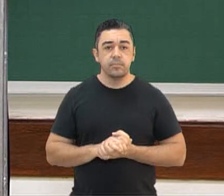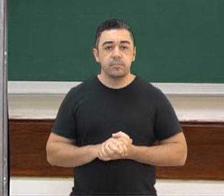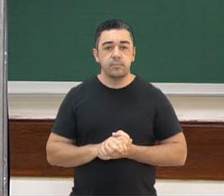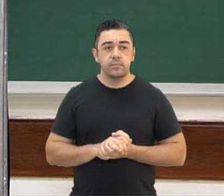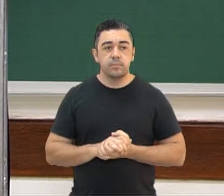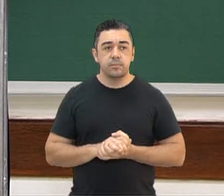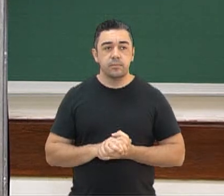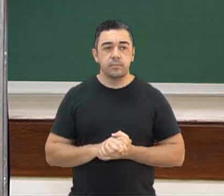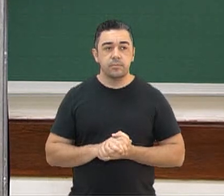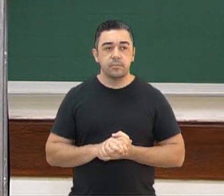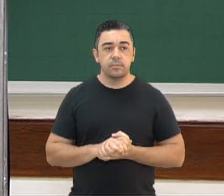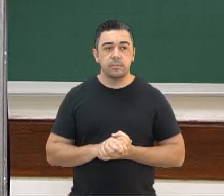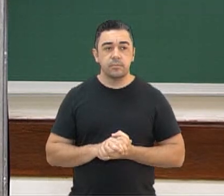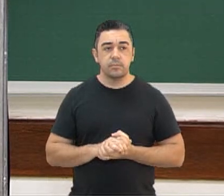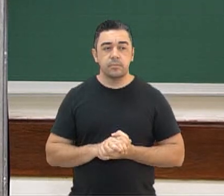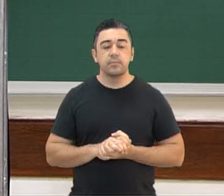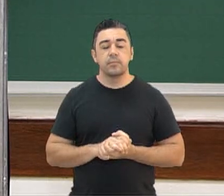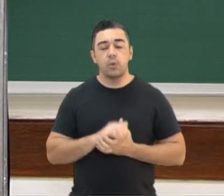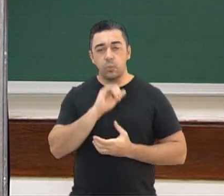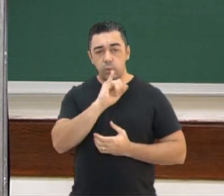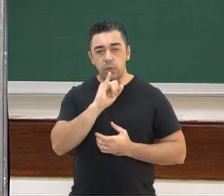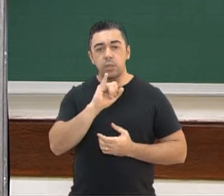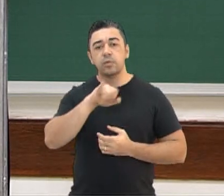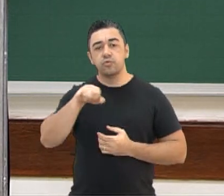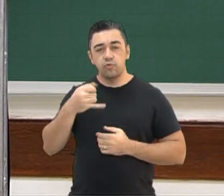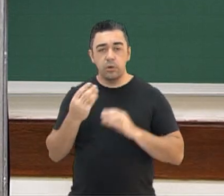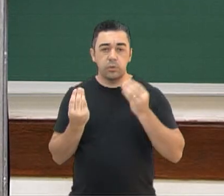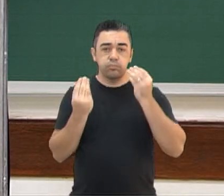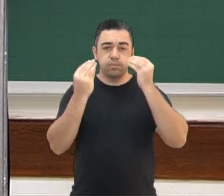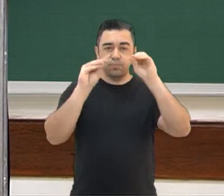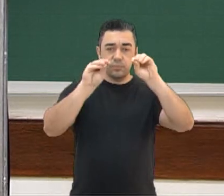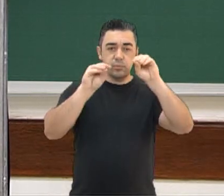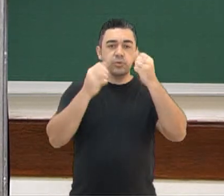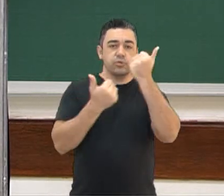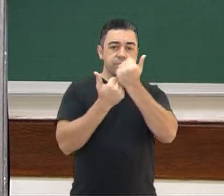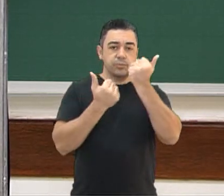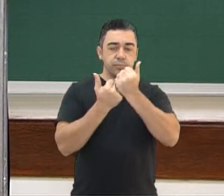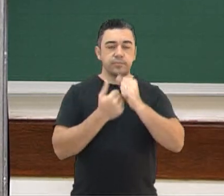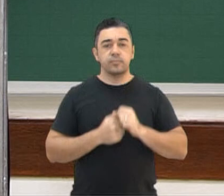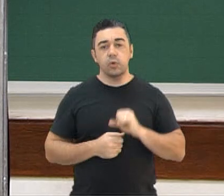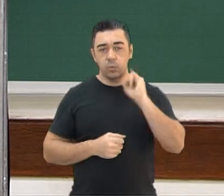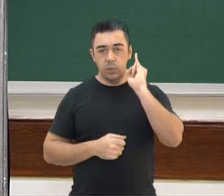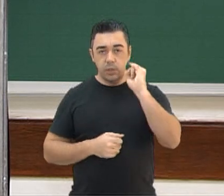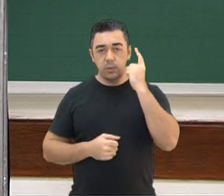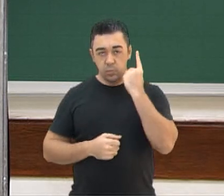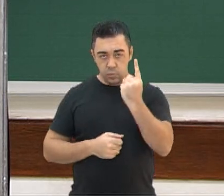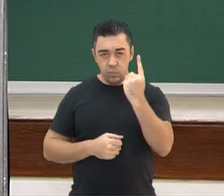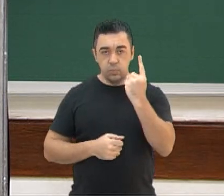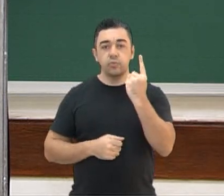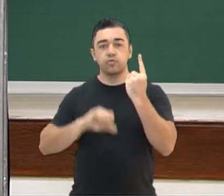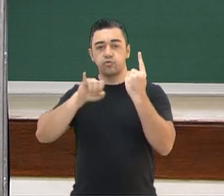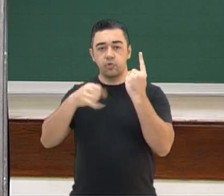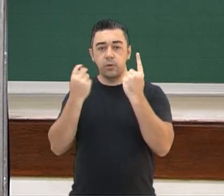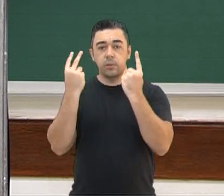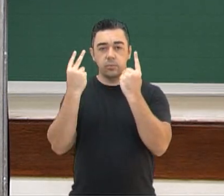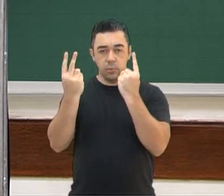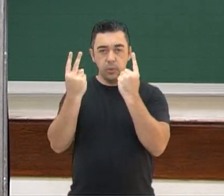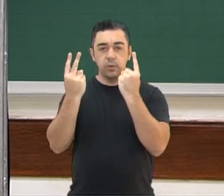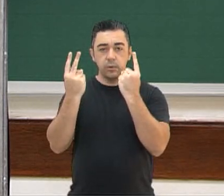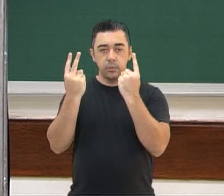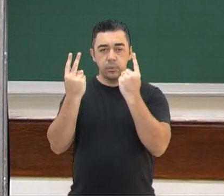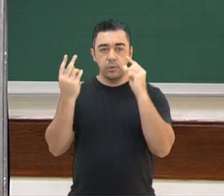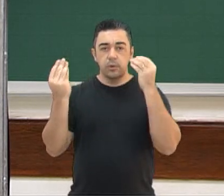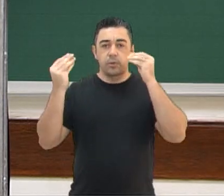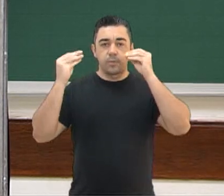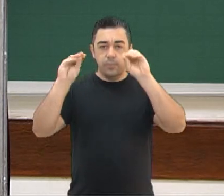Então, quanto que vale o i e o j ali no elemento A12? Então, o i vale 1 e o j